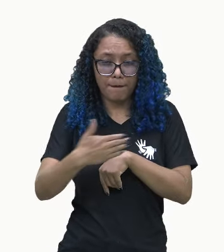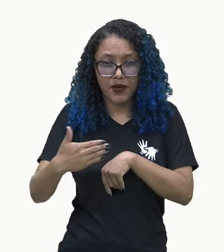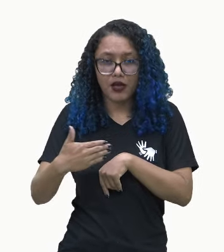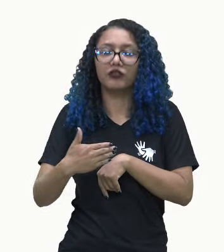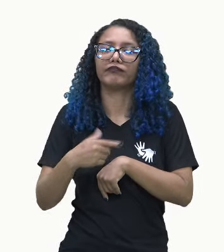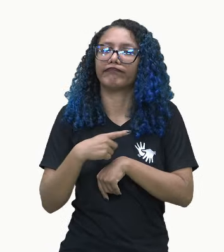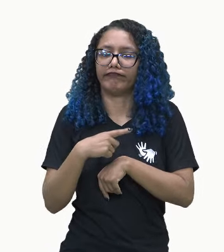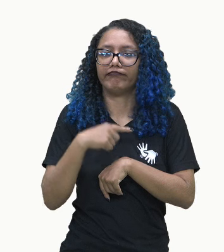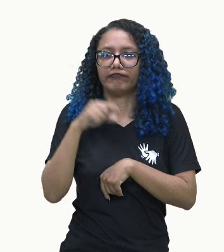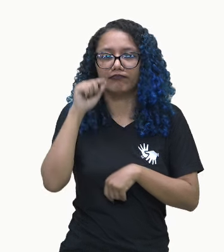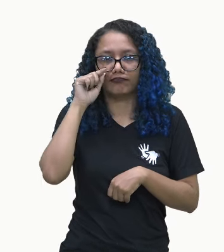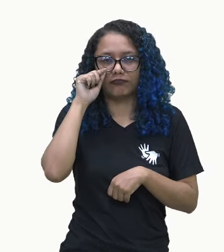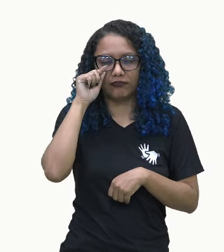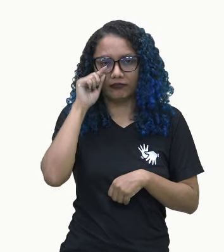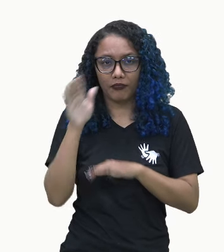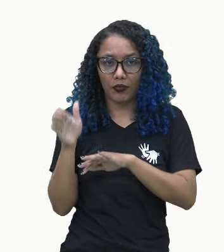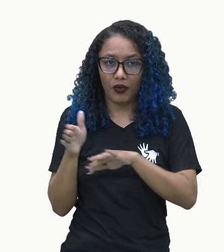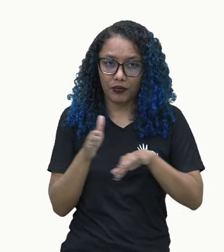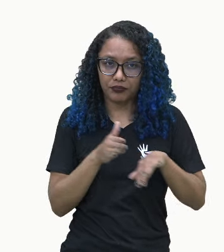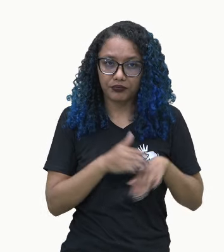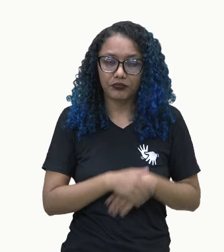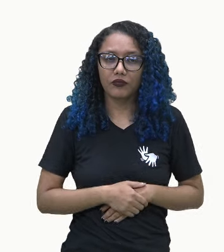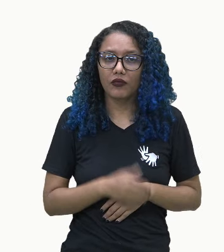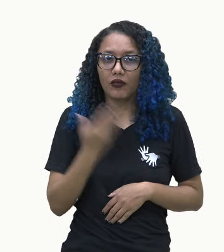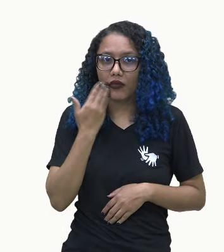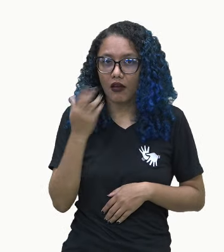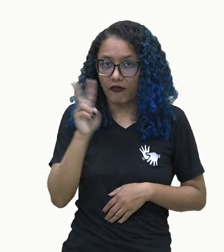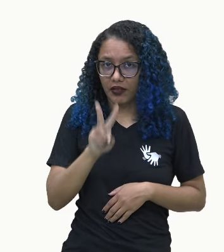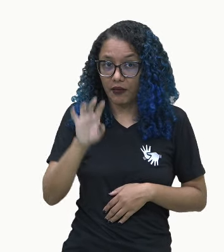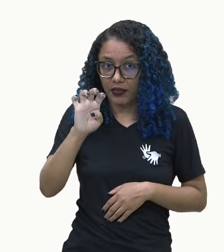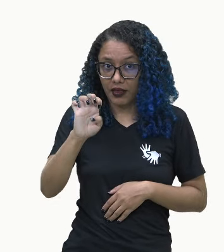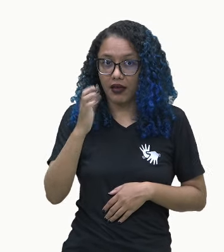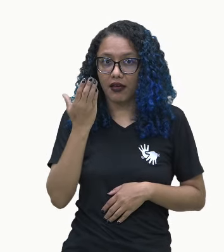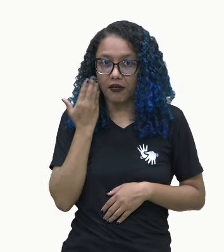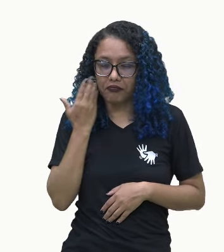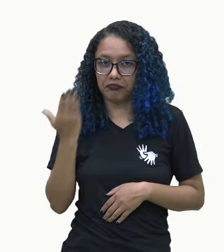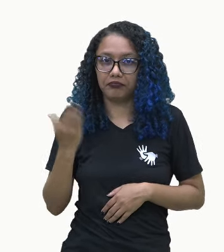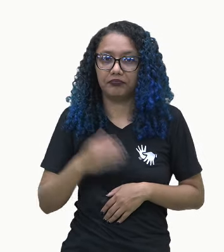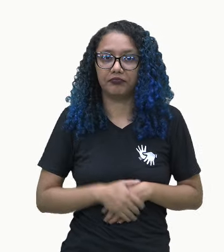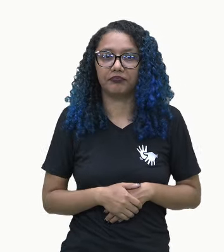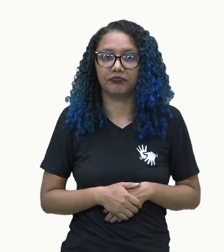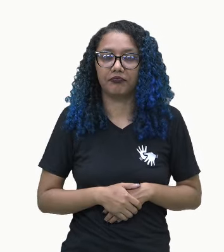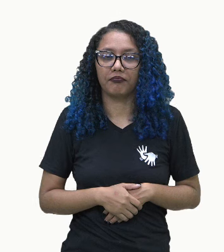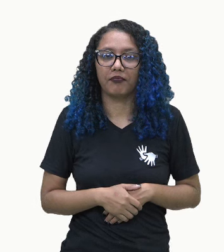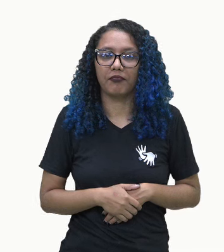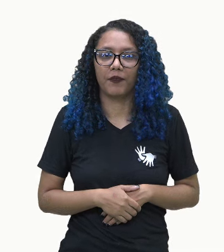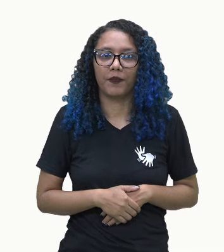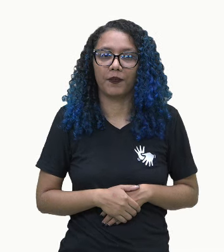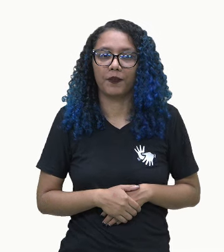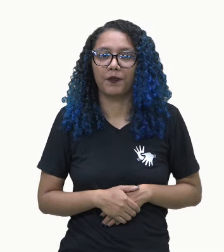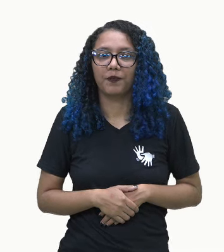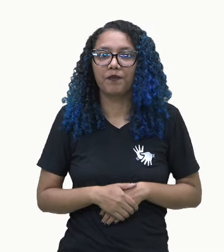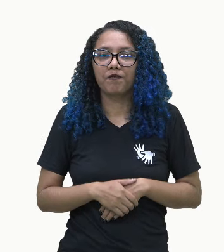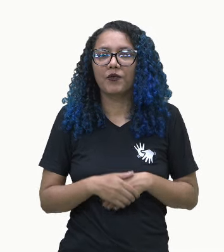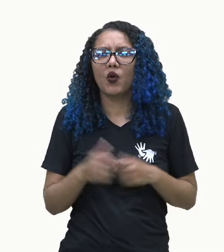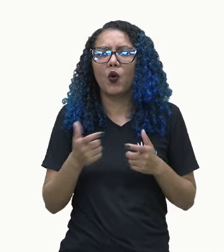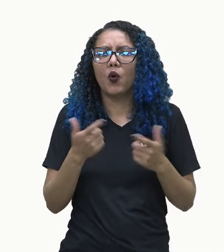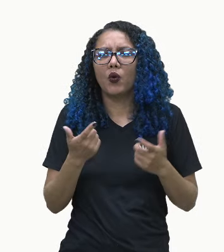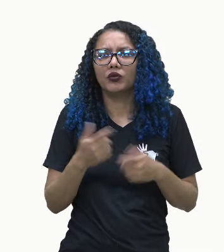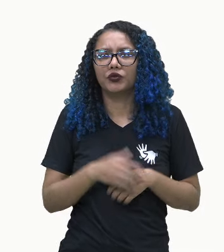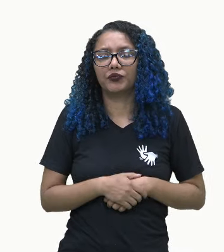presentes. Vamos ver aí a vitamina E. Na vitamina E, nós temos aí óleos vegetais